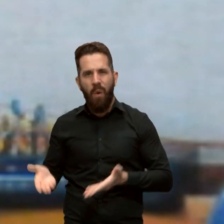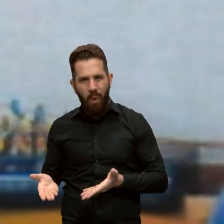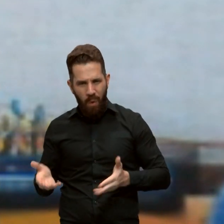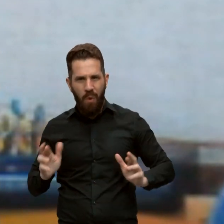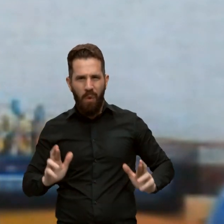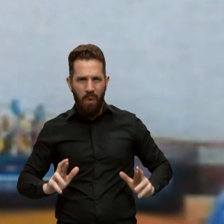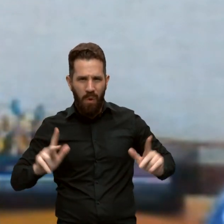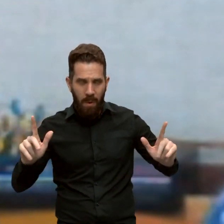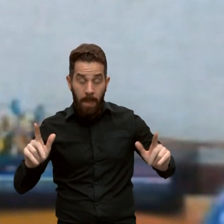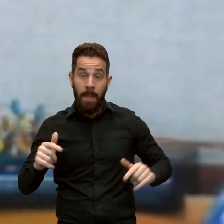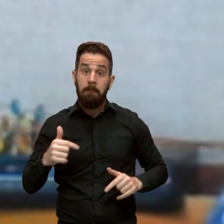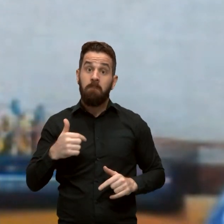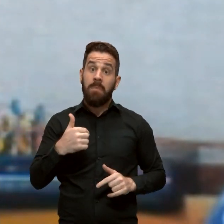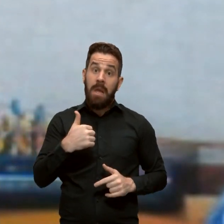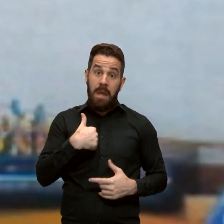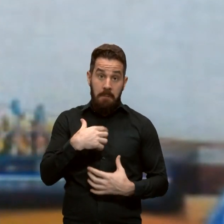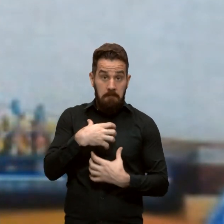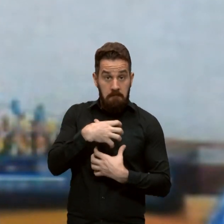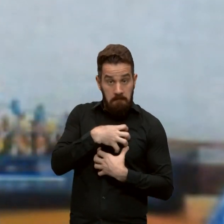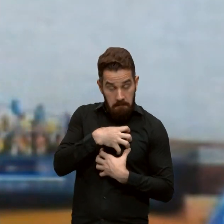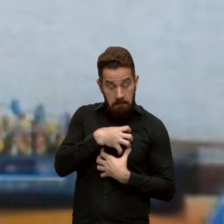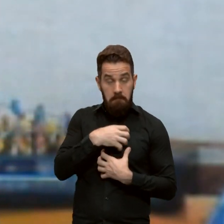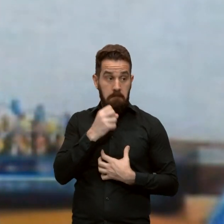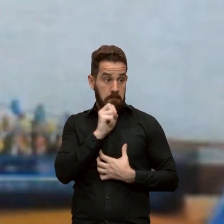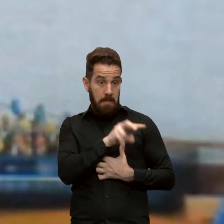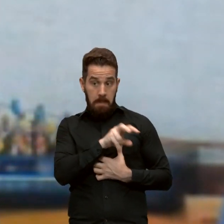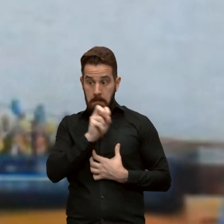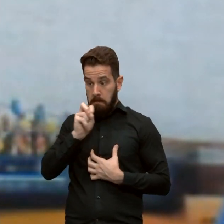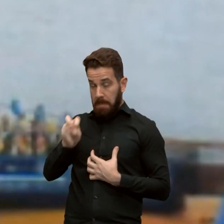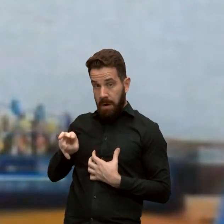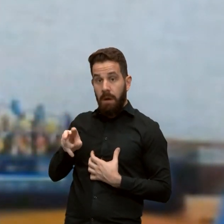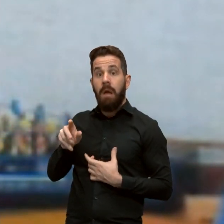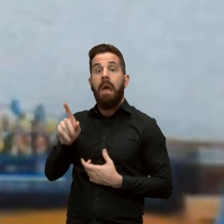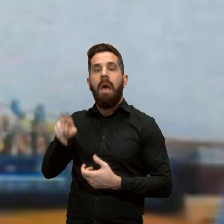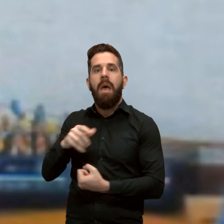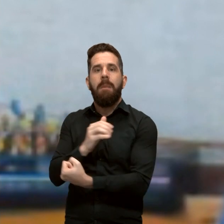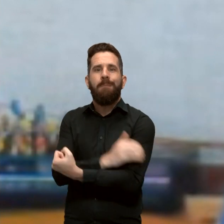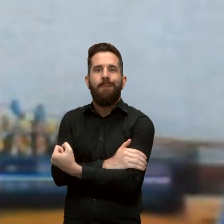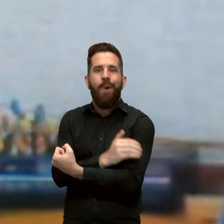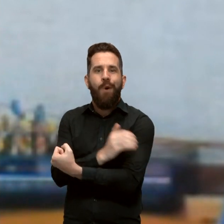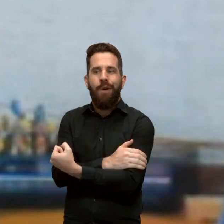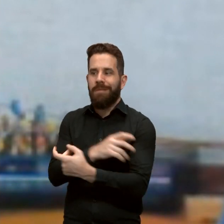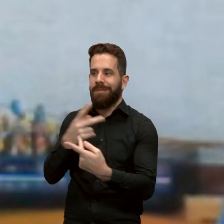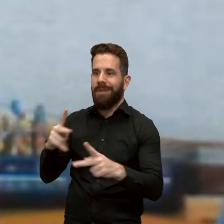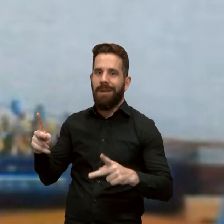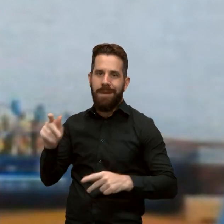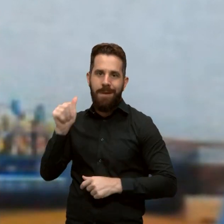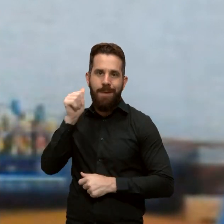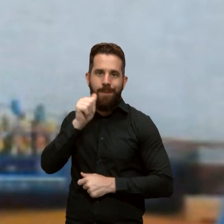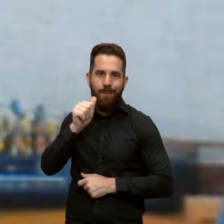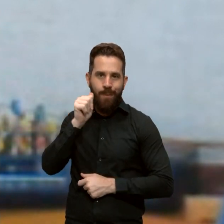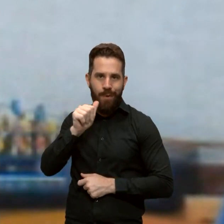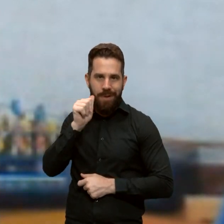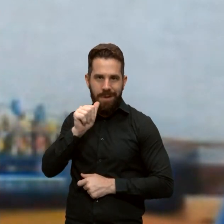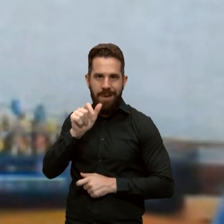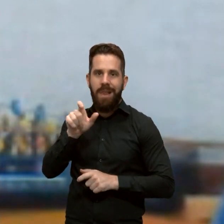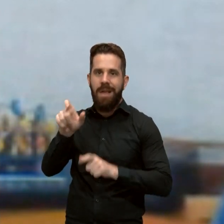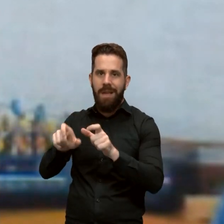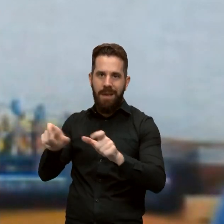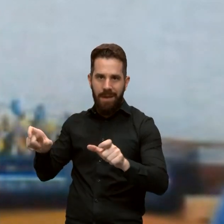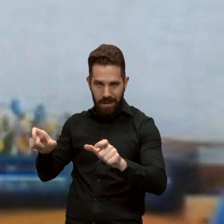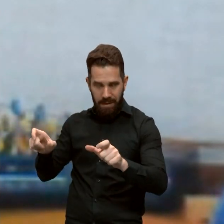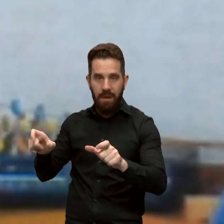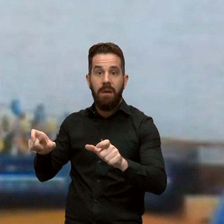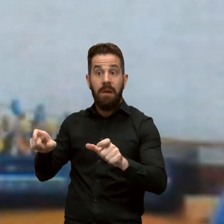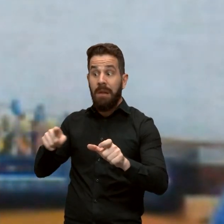o empoderamento dessa mulher, né? Então, com esse empoderamento da questão feminina,